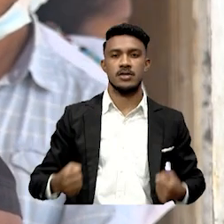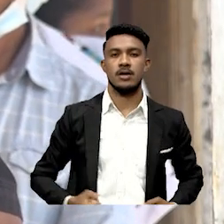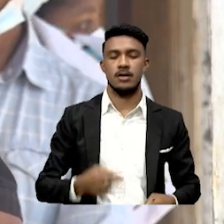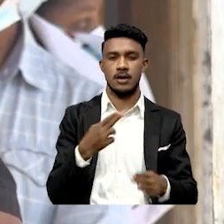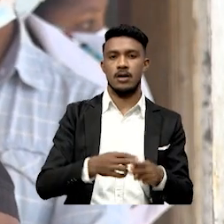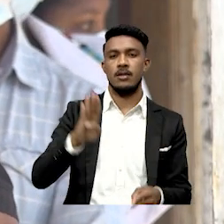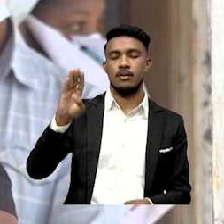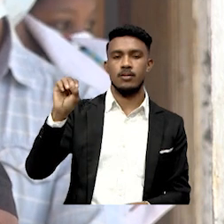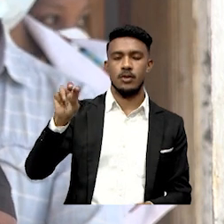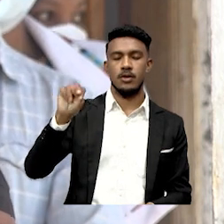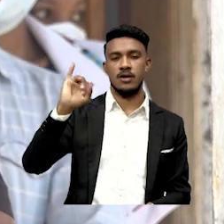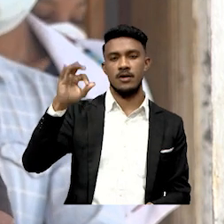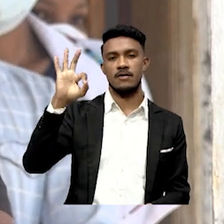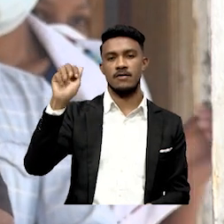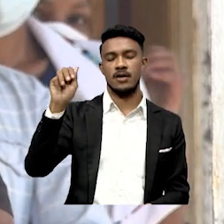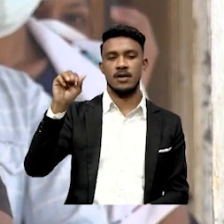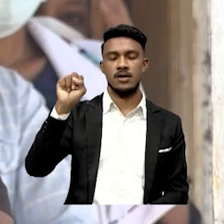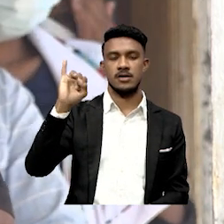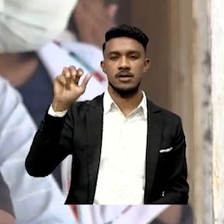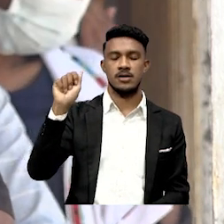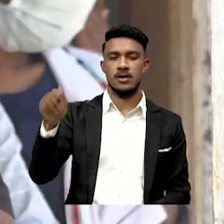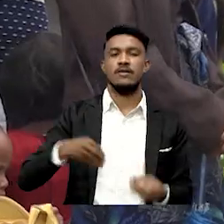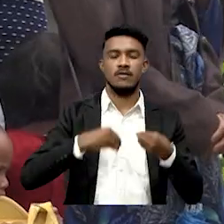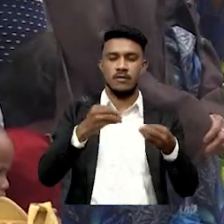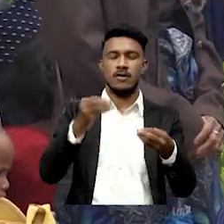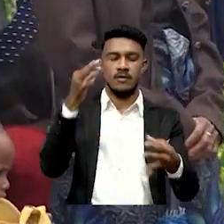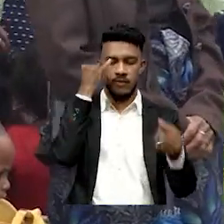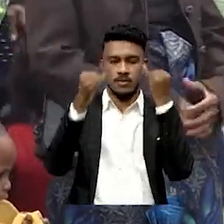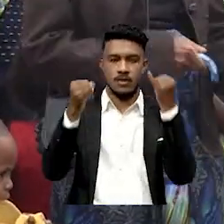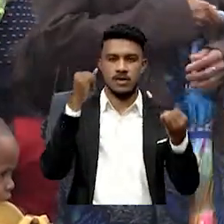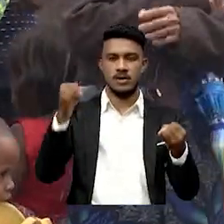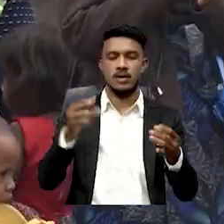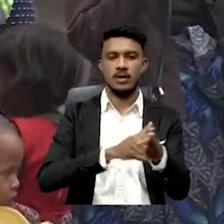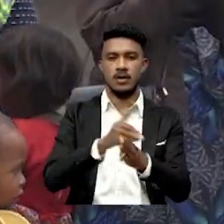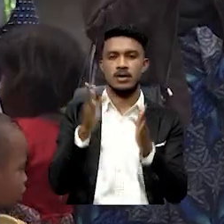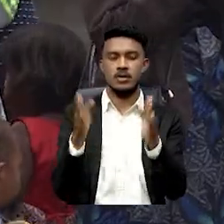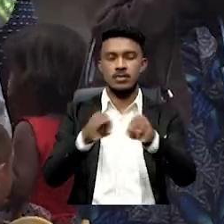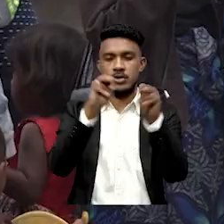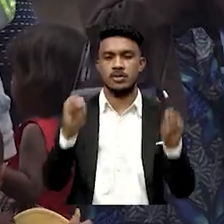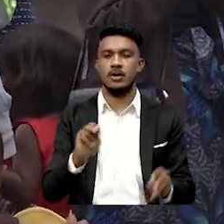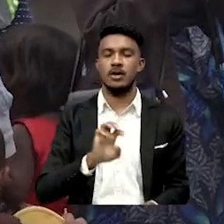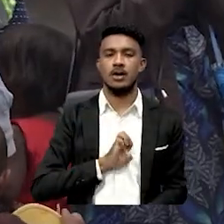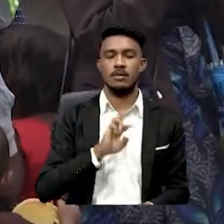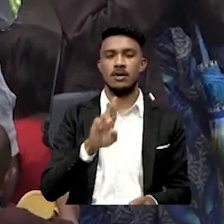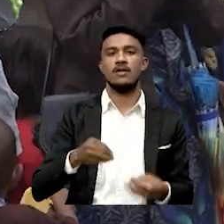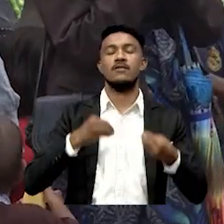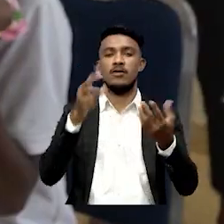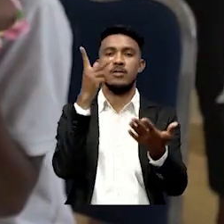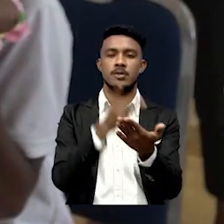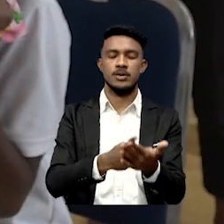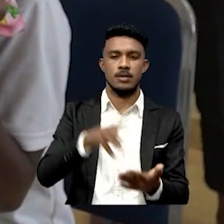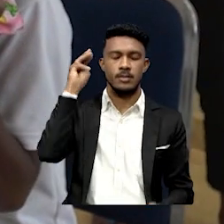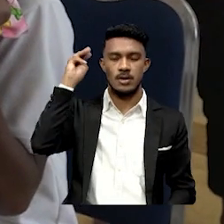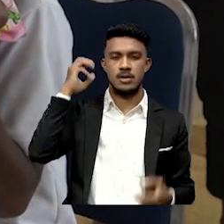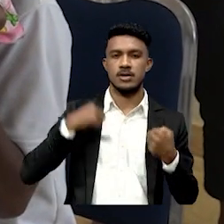Reis foi ona orientação ba diretor Serviço Saúde Município Hermera onde halo proposta ba ia Ministério Saúde